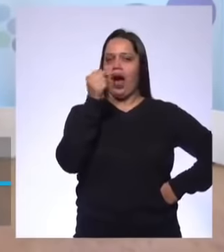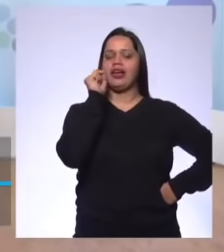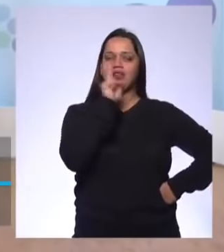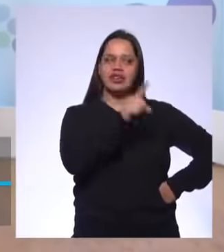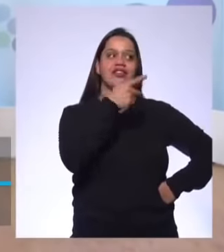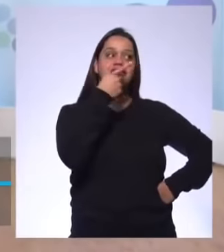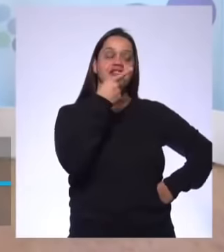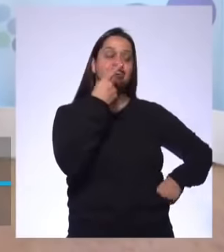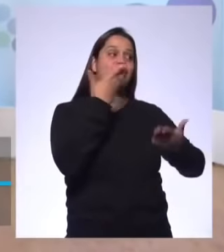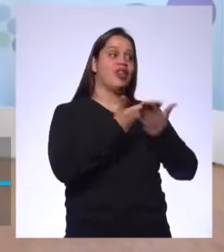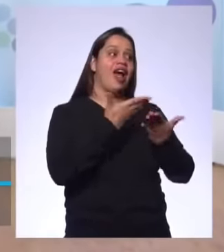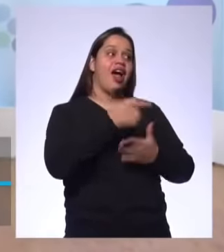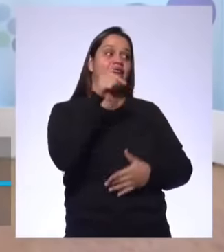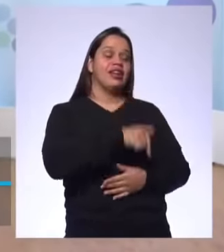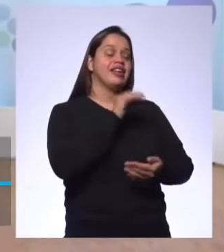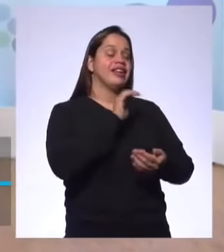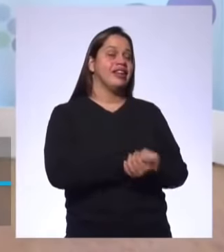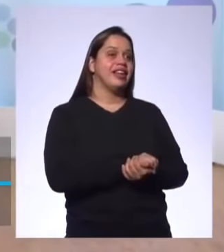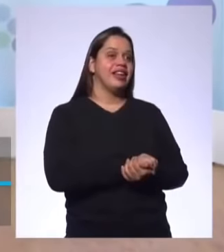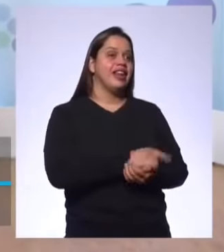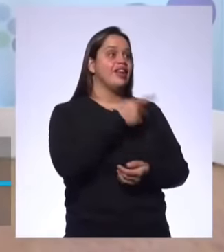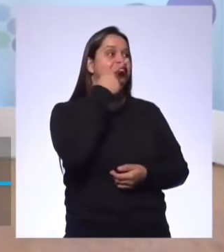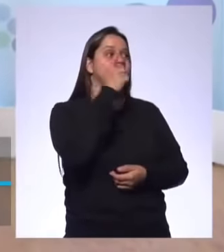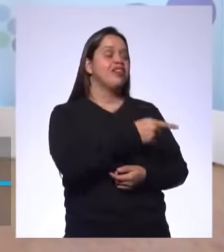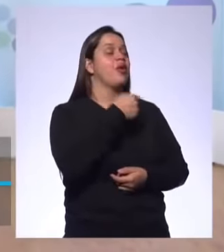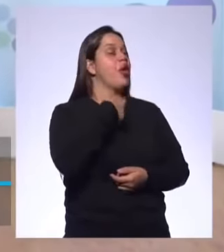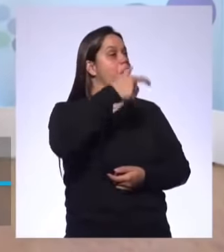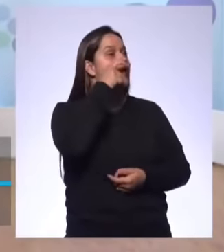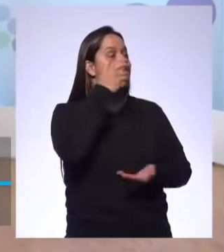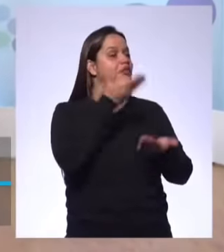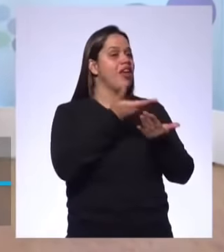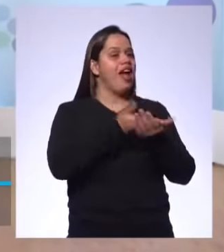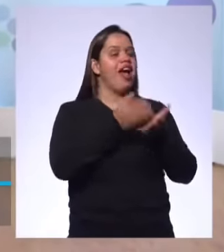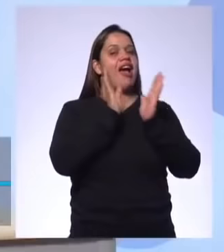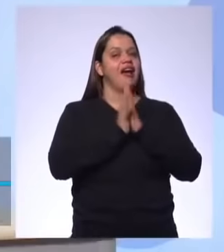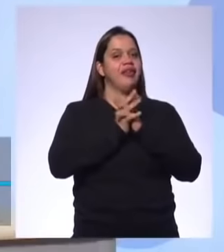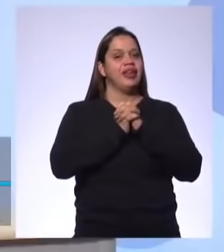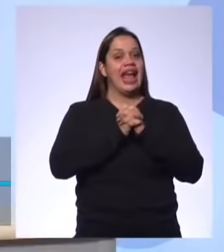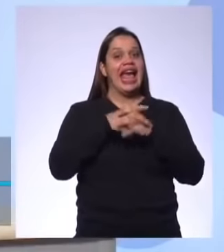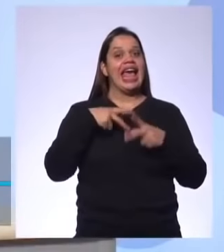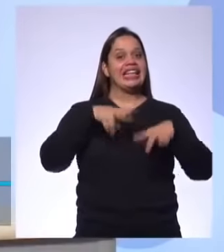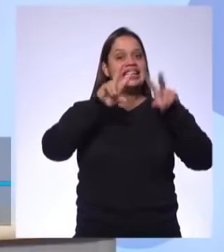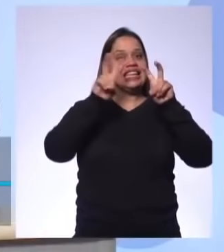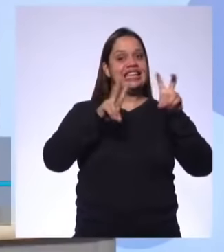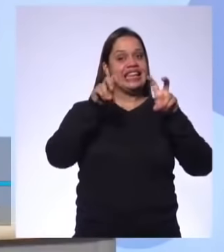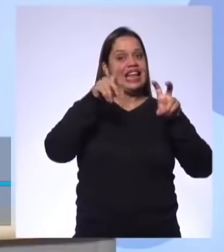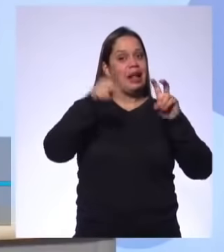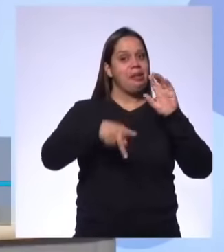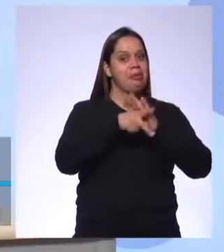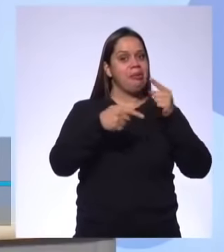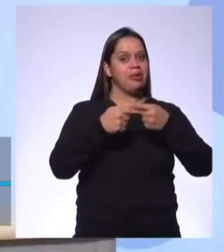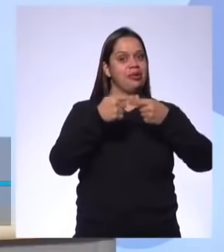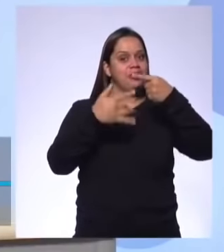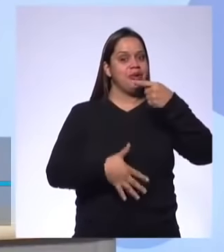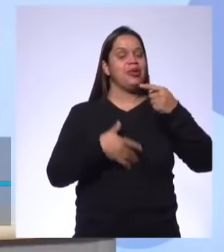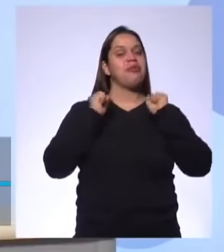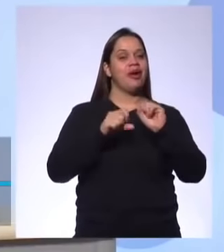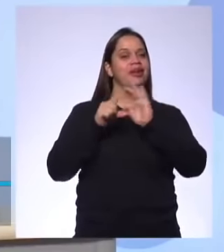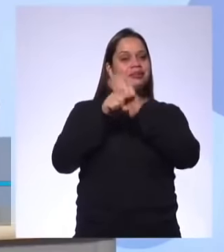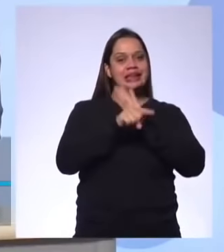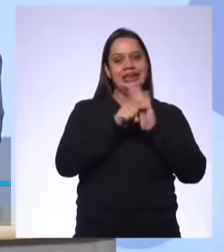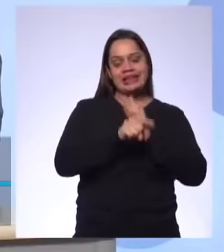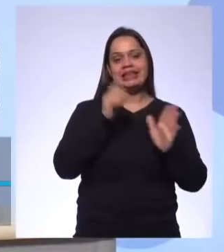na aula, Dani, você falou, eu assisti a aula. Gente, esse texto está lá no domínio público, você pode